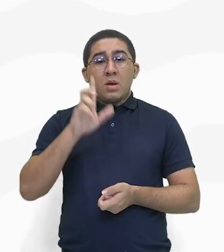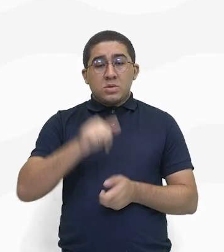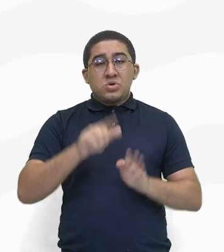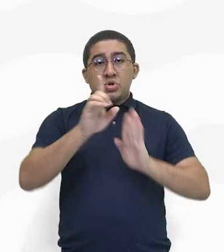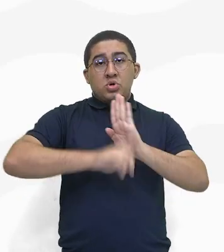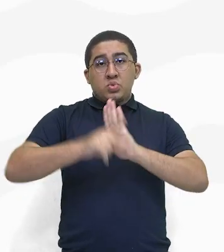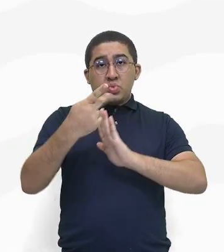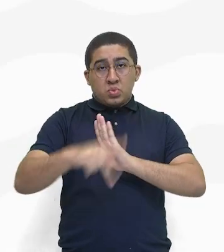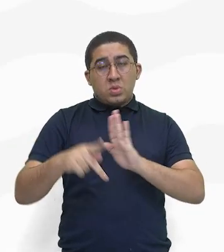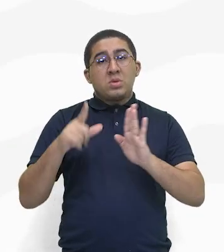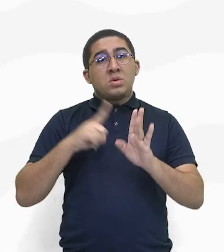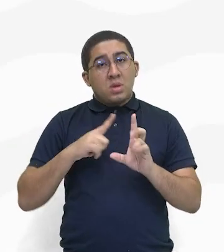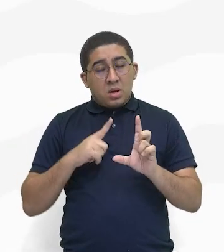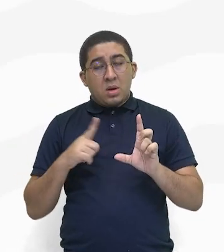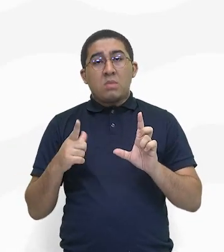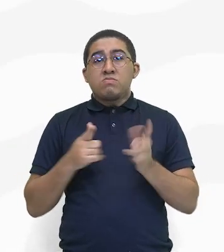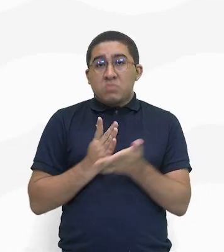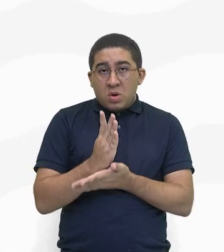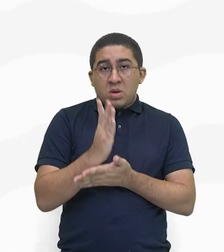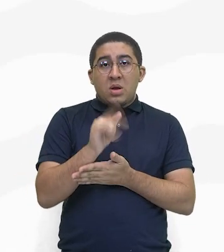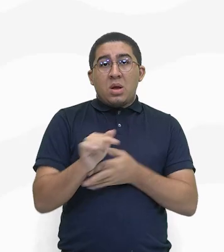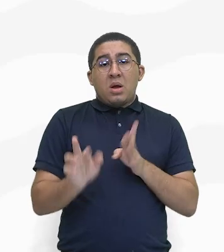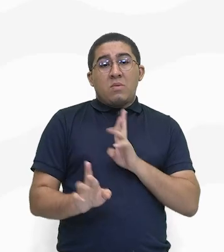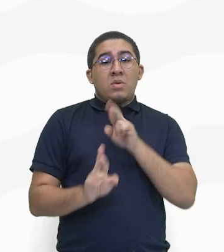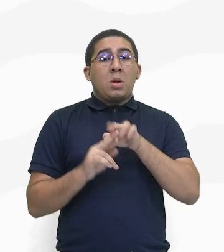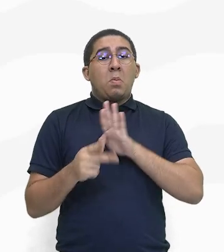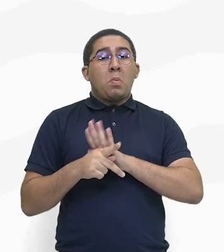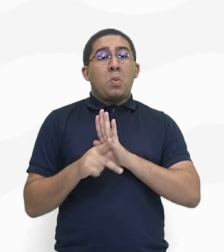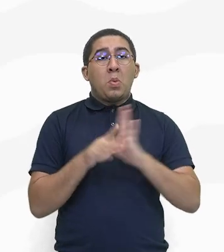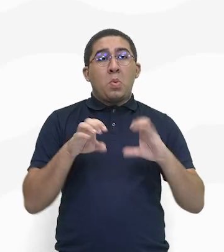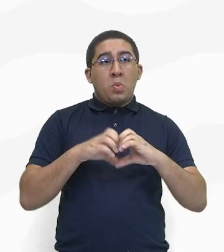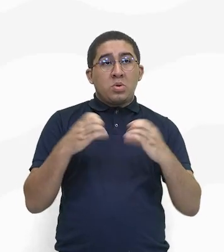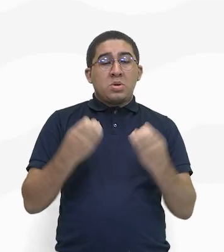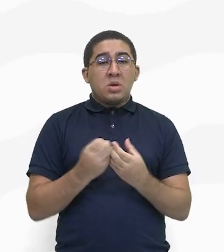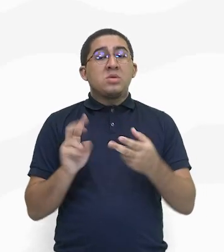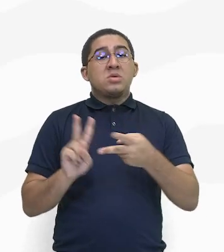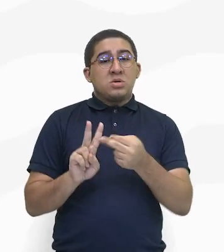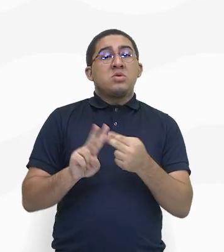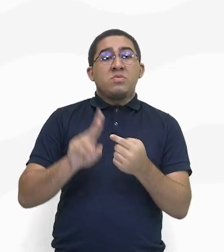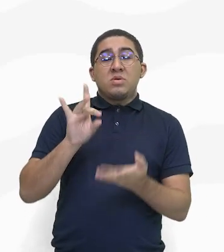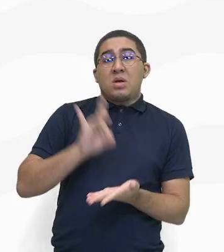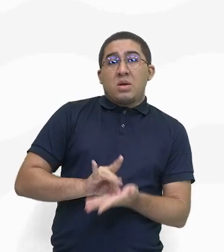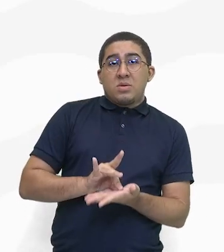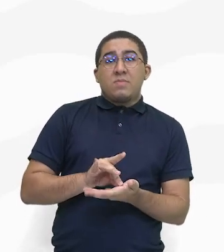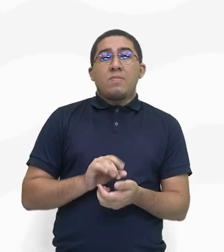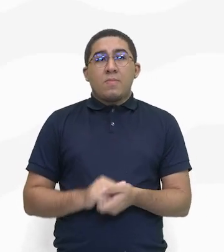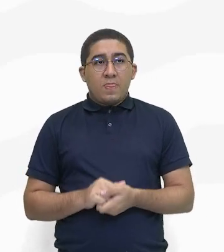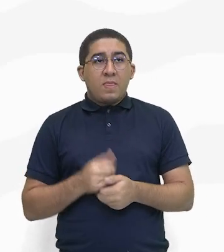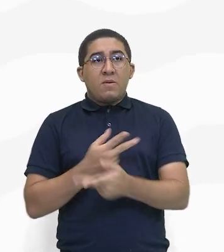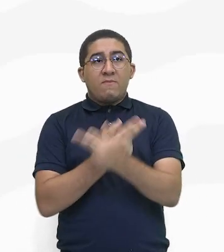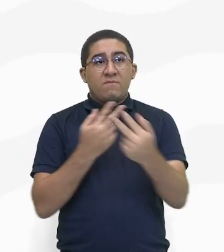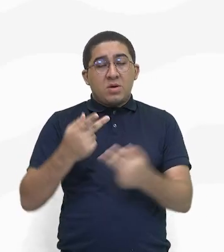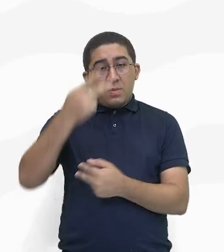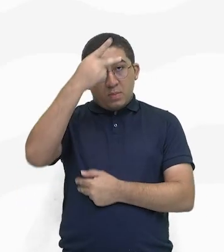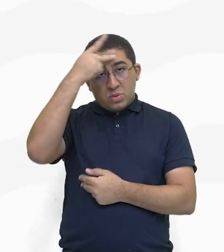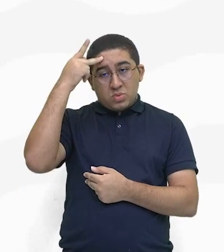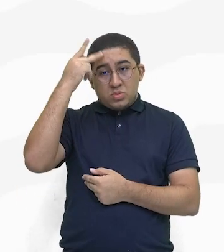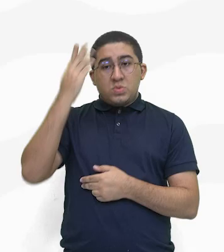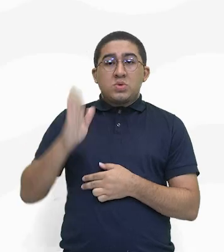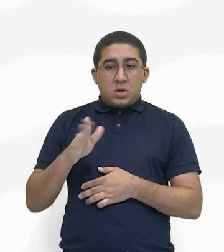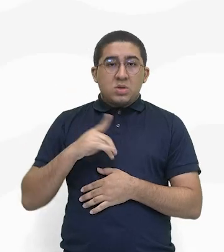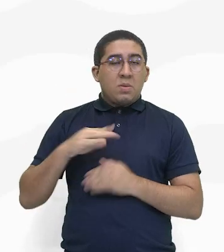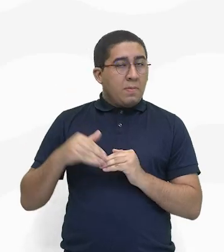direitos reconhecidos enquanto comunidades indígenas. É isso mesmo, professor, né? É muita gente, já foram